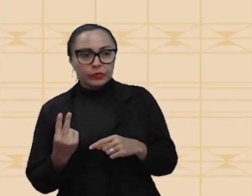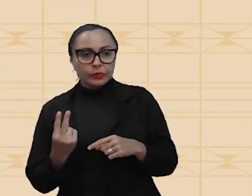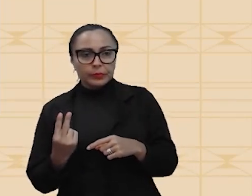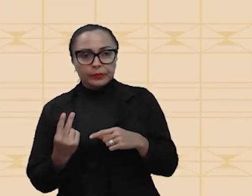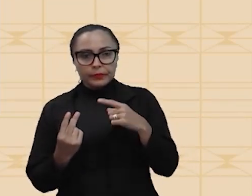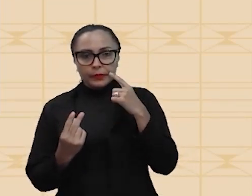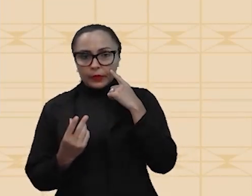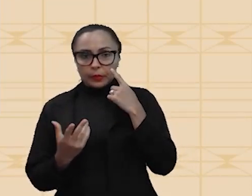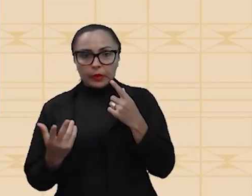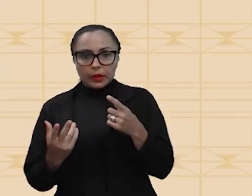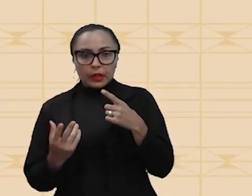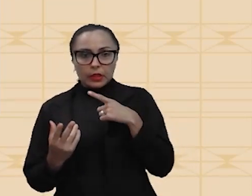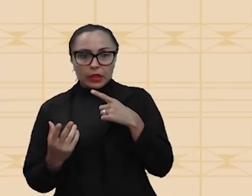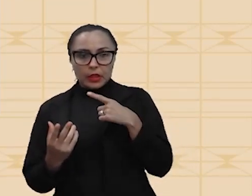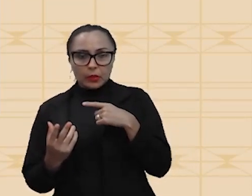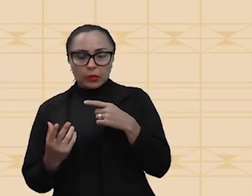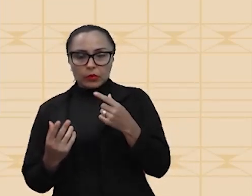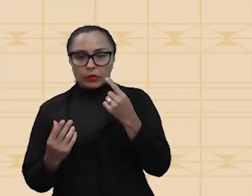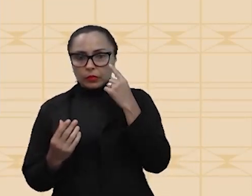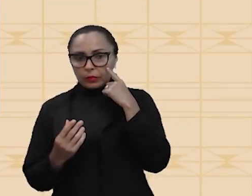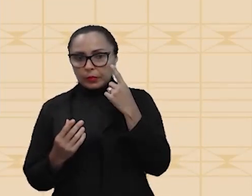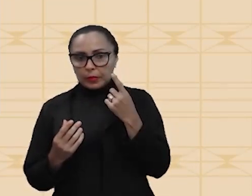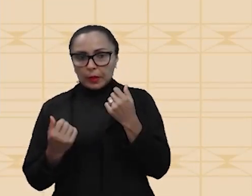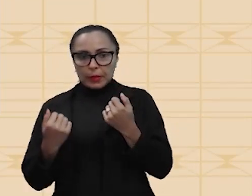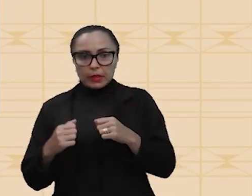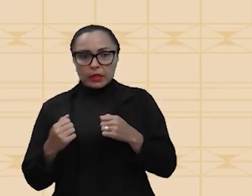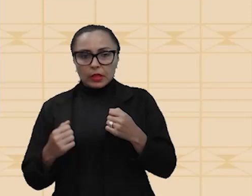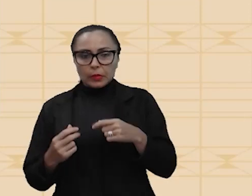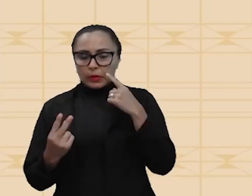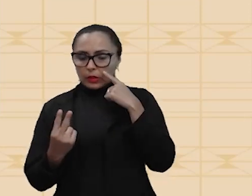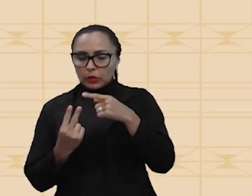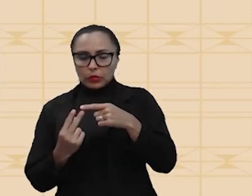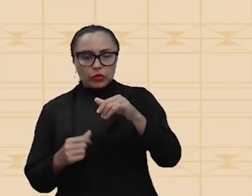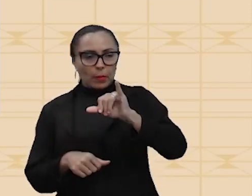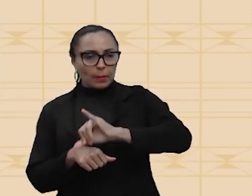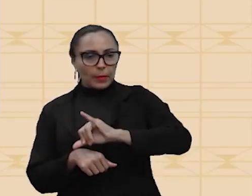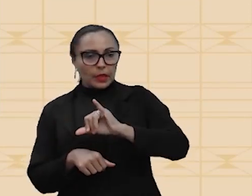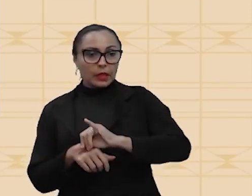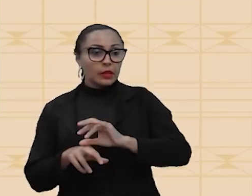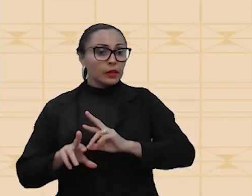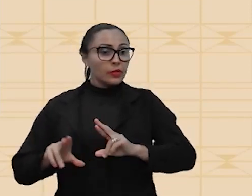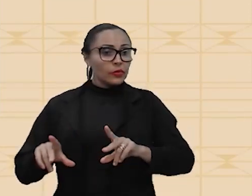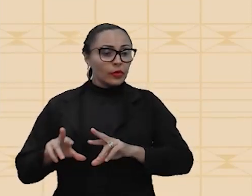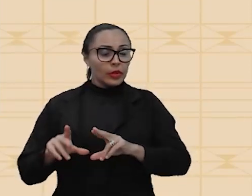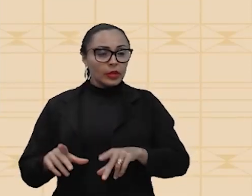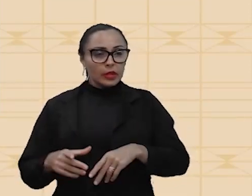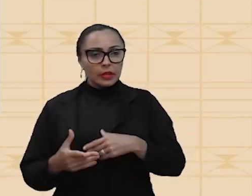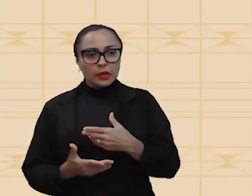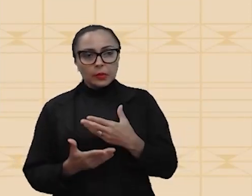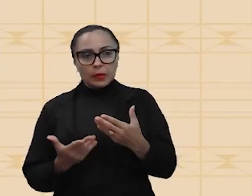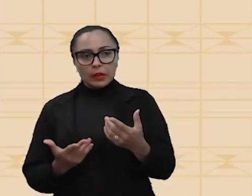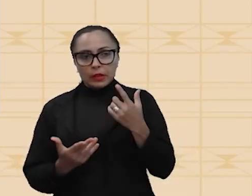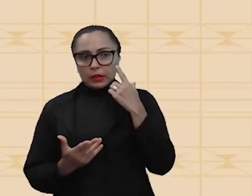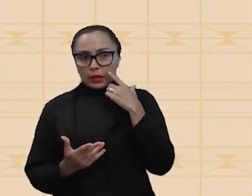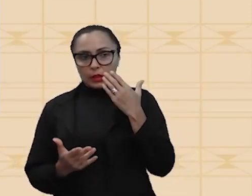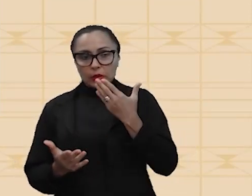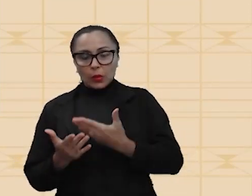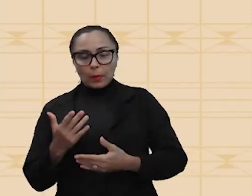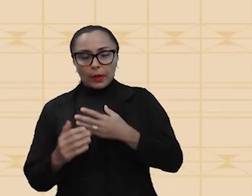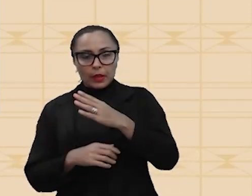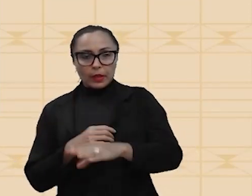uma pilha, precisamos ter dois metais diferentes, tá? Para quê? Para que um perca elétrons e o outro